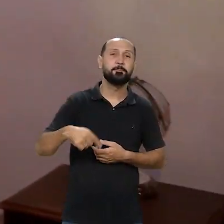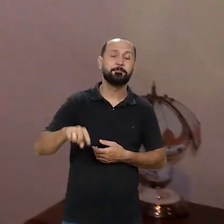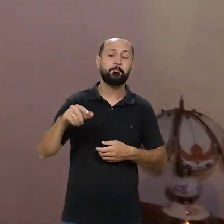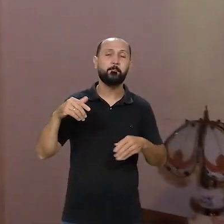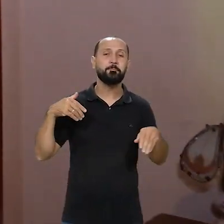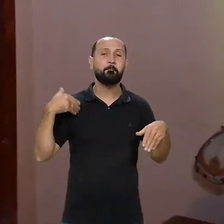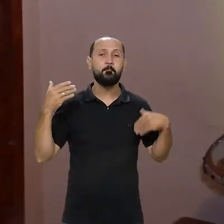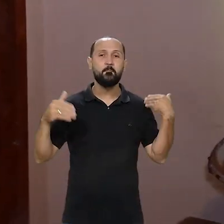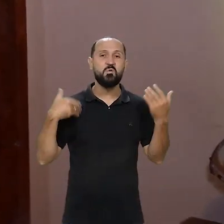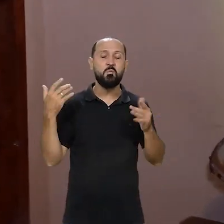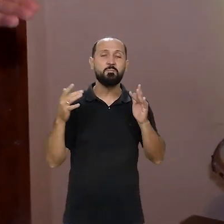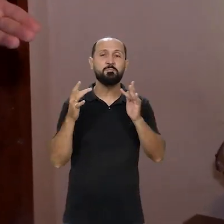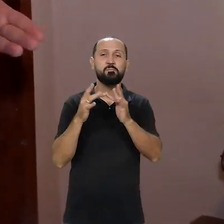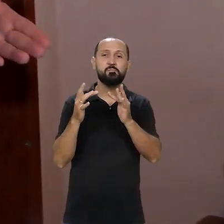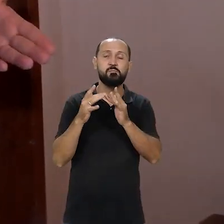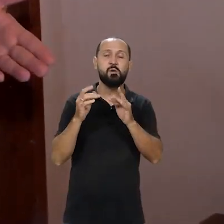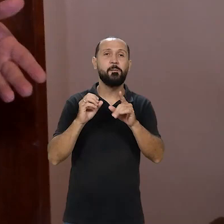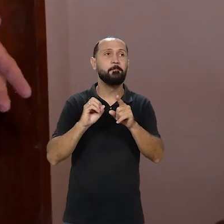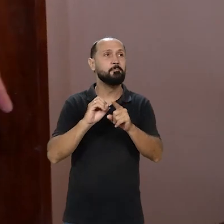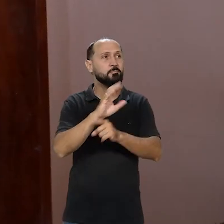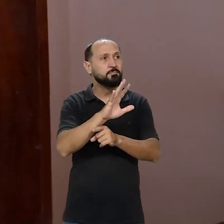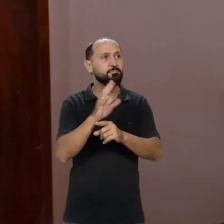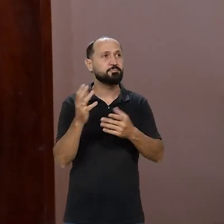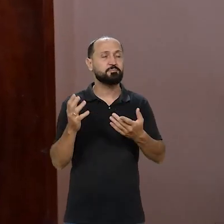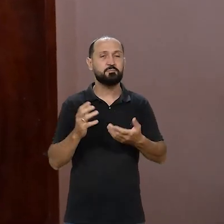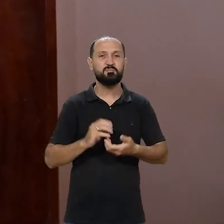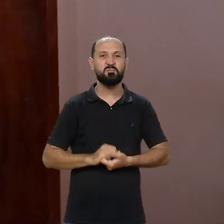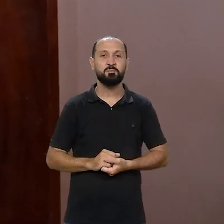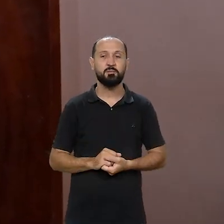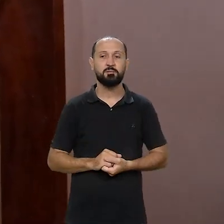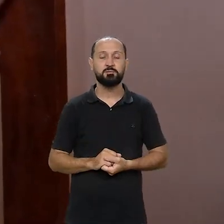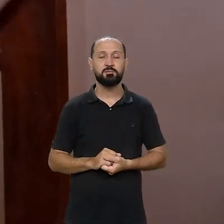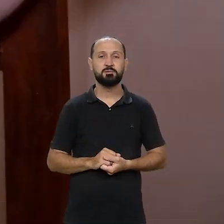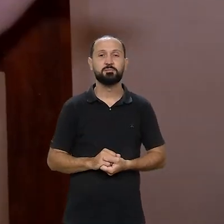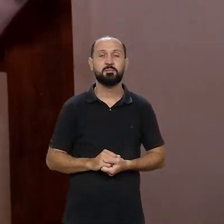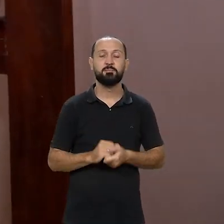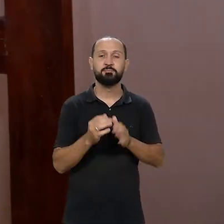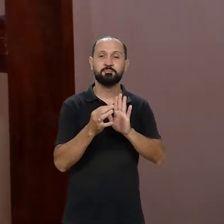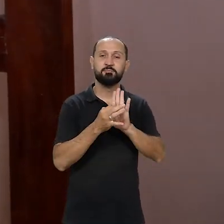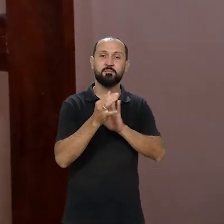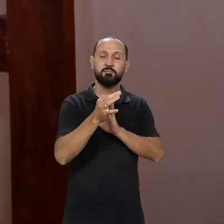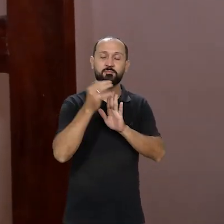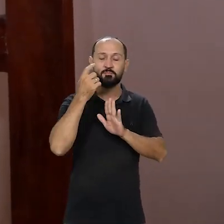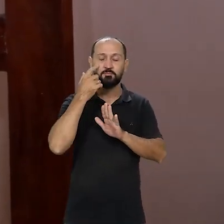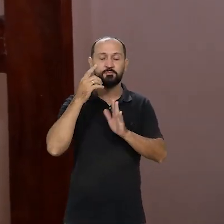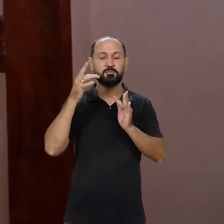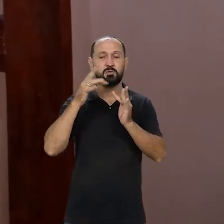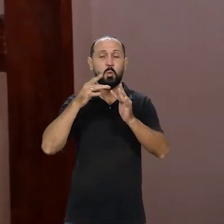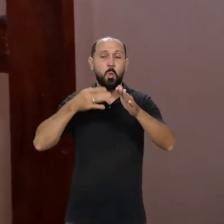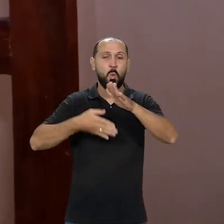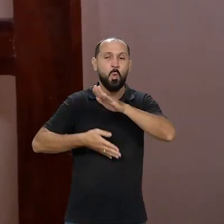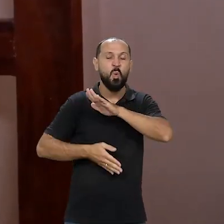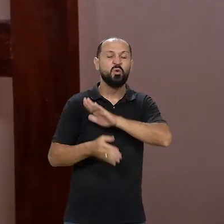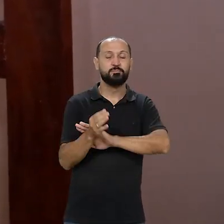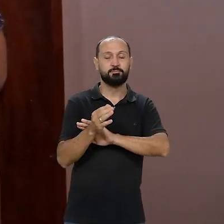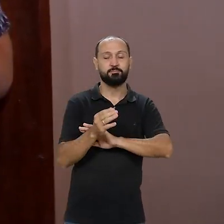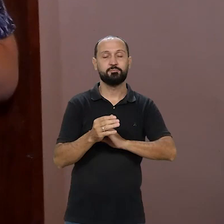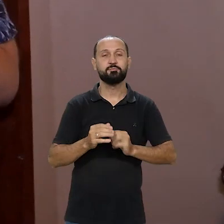tour tá contando com projeções e com uma proposta mais